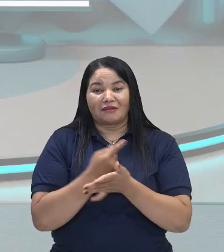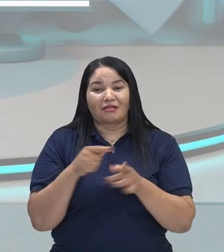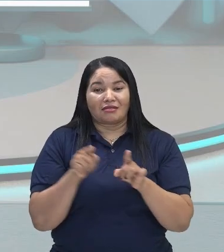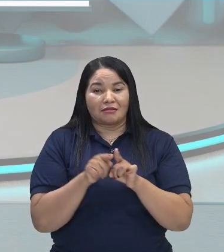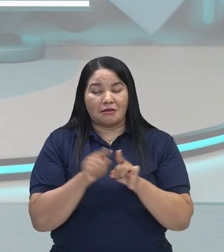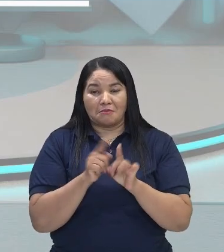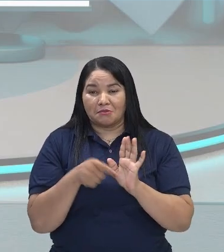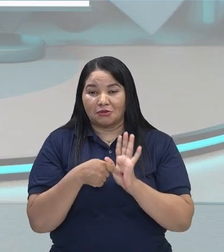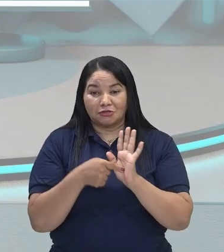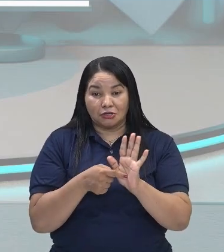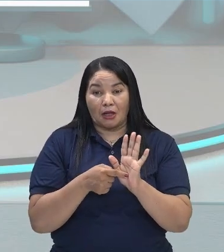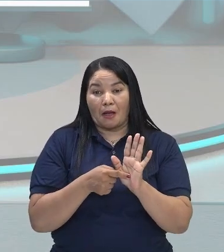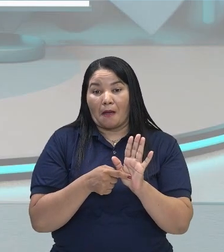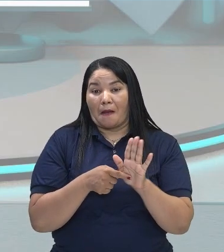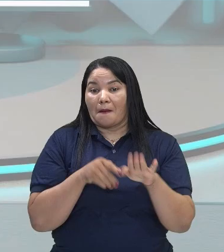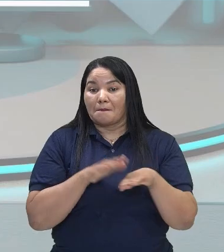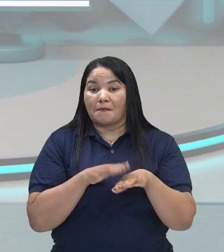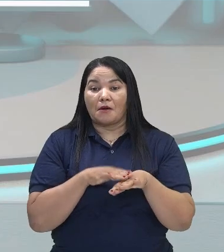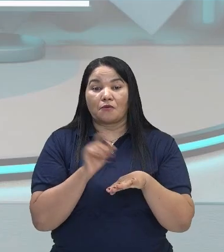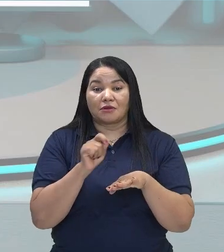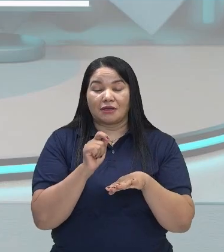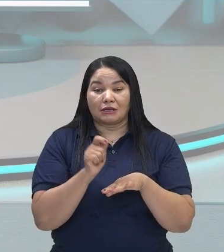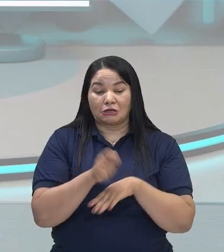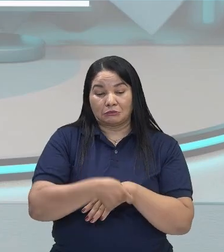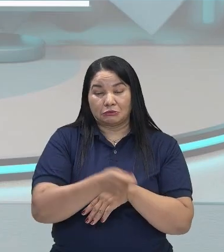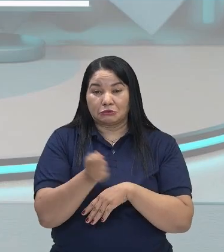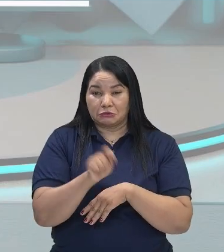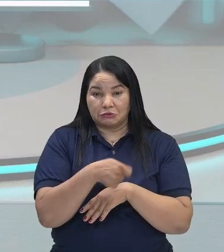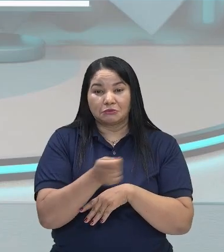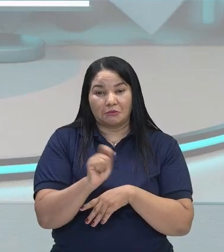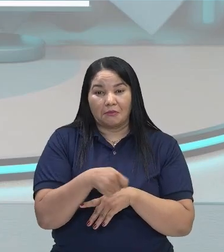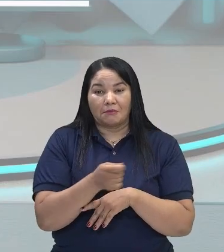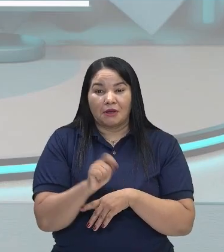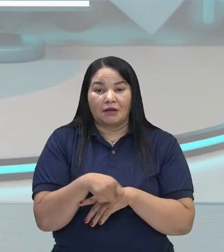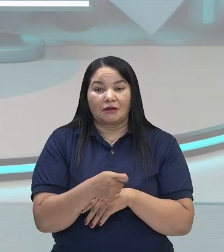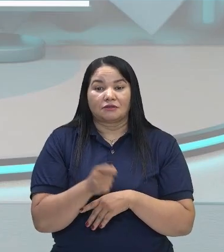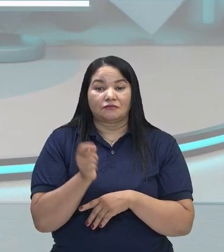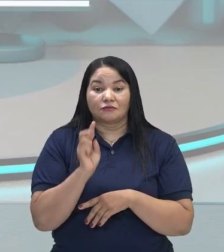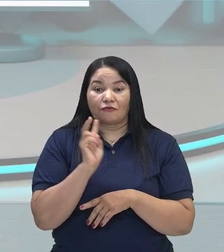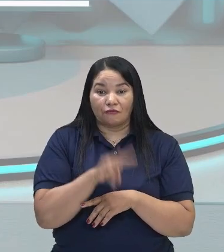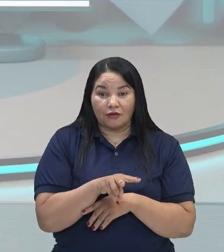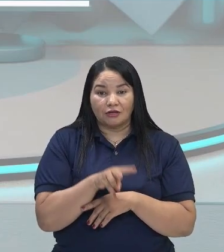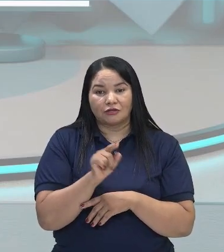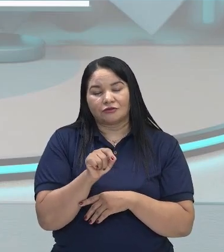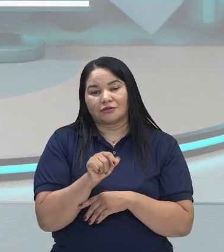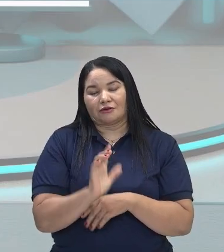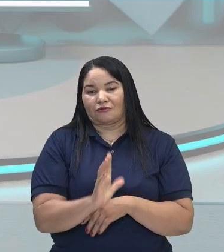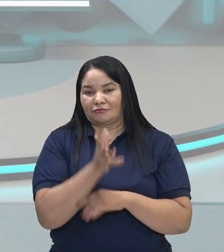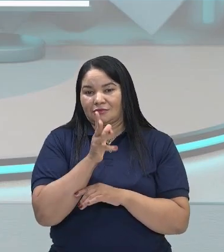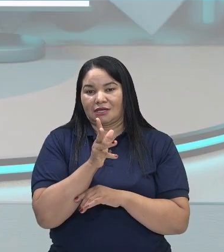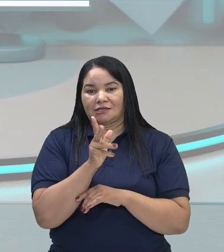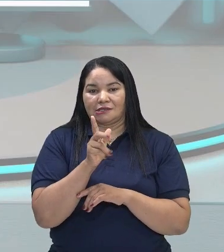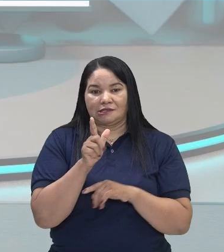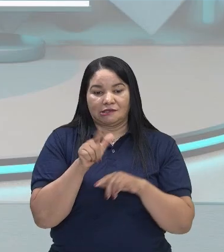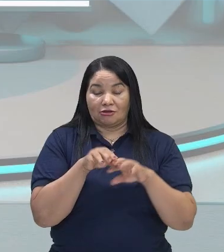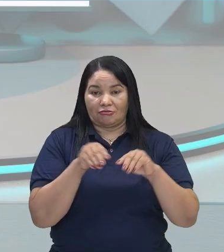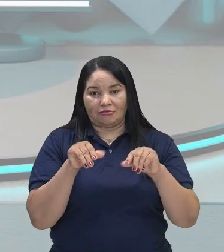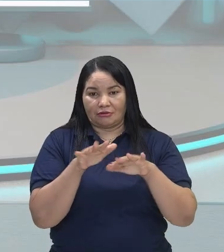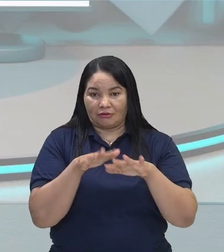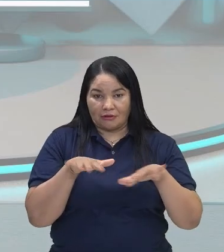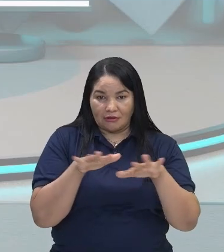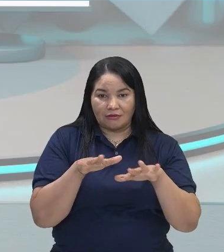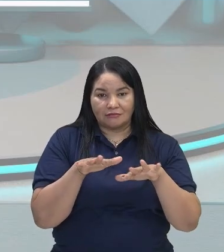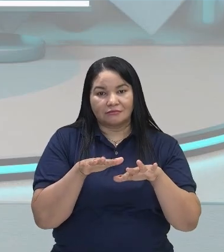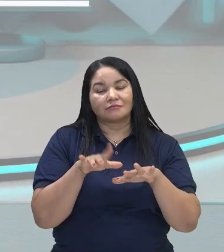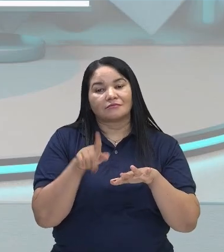gentes, mostrar nas mãos a régia espada, não vedes o que passa em vossa terra? Olha a